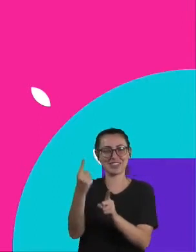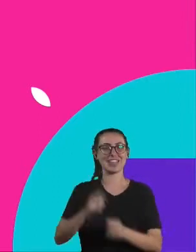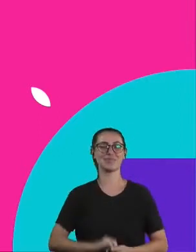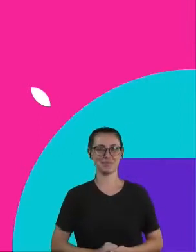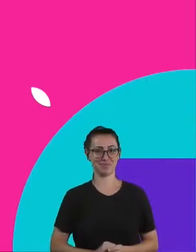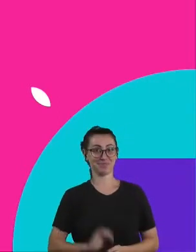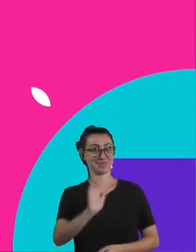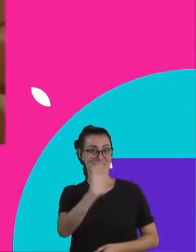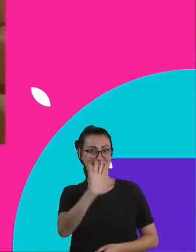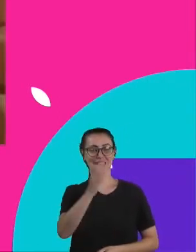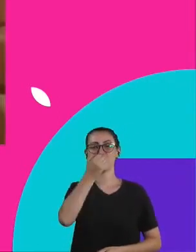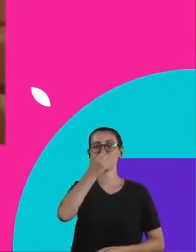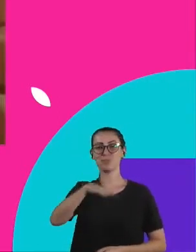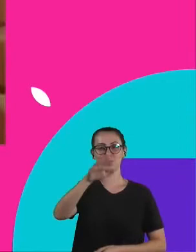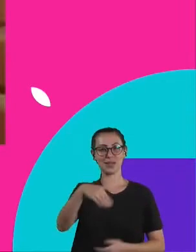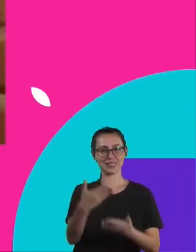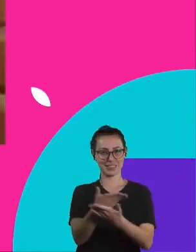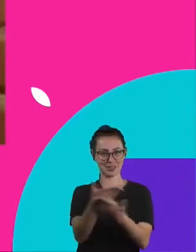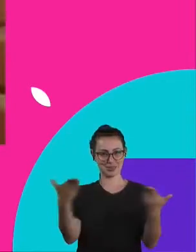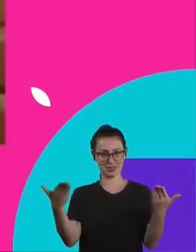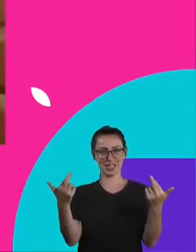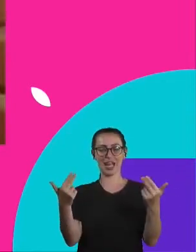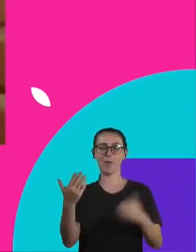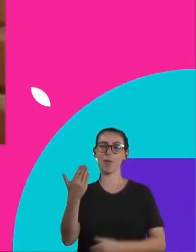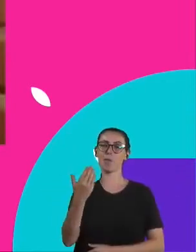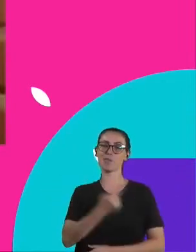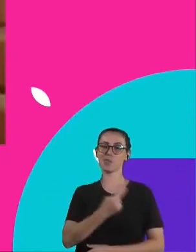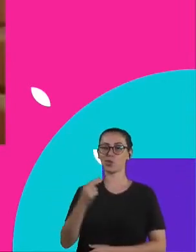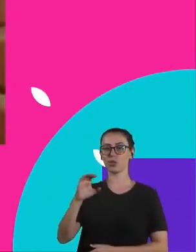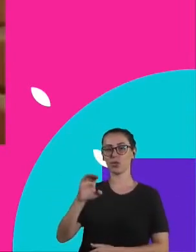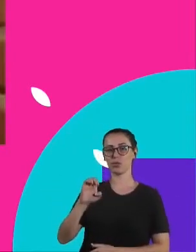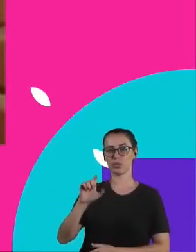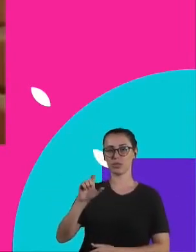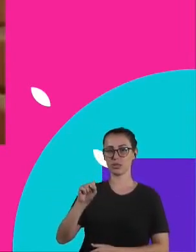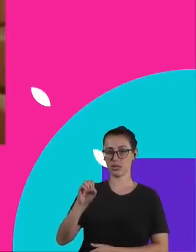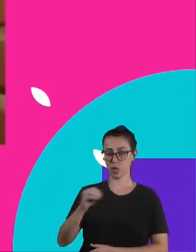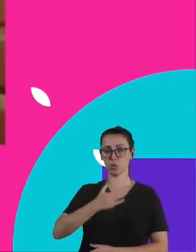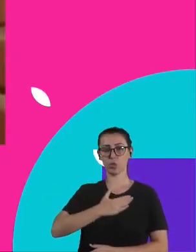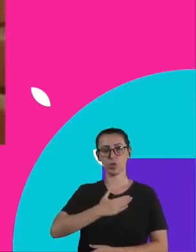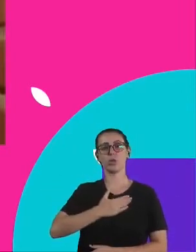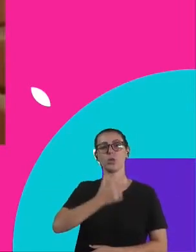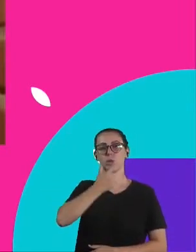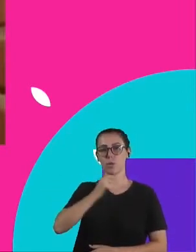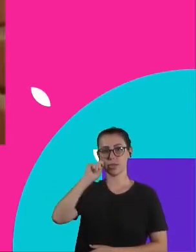Oi, pessoal, boa tarde. Como já foi dito, meu nome é Celso Ataíde, eu sou negro.